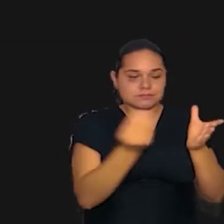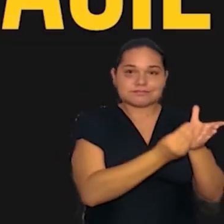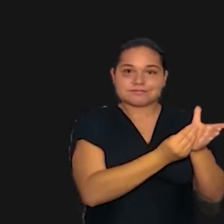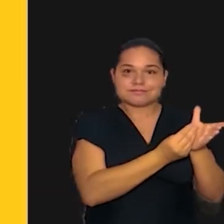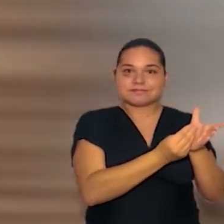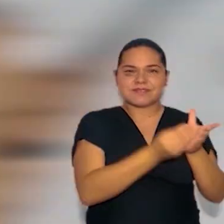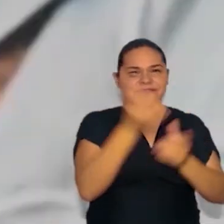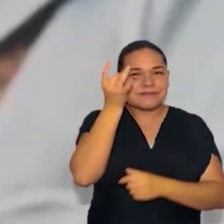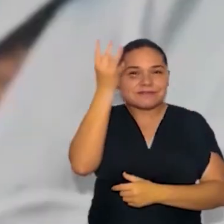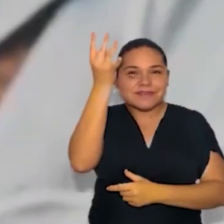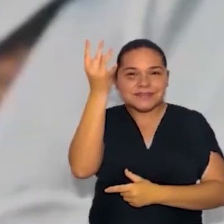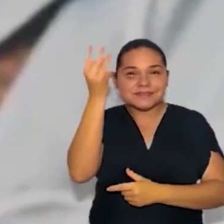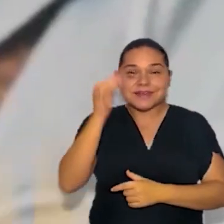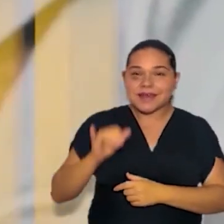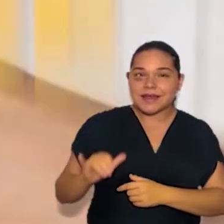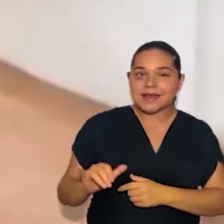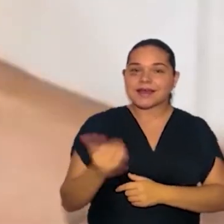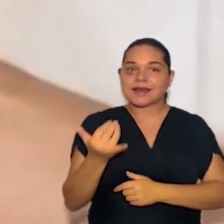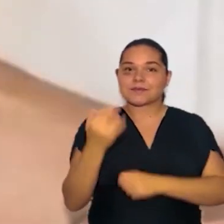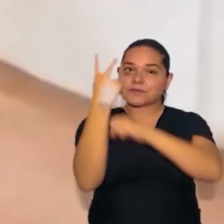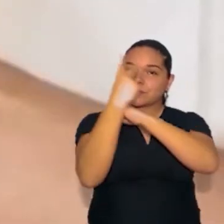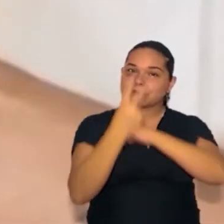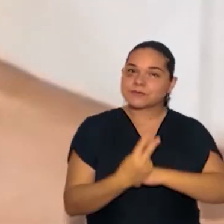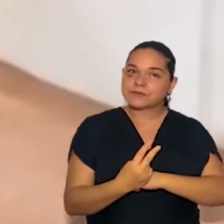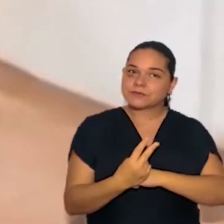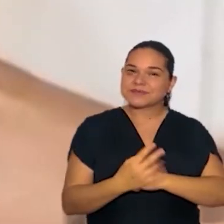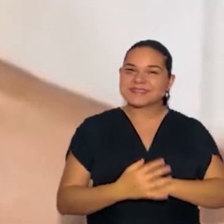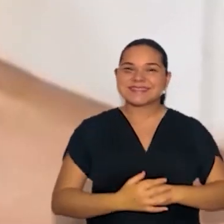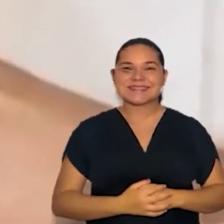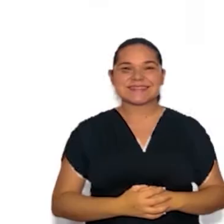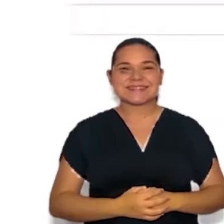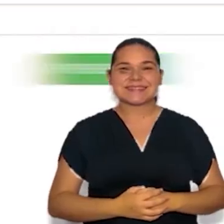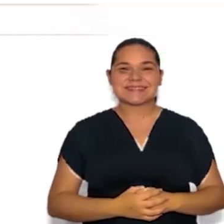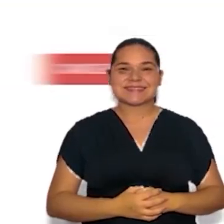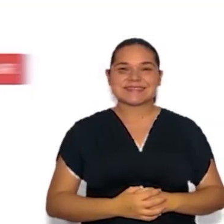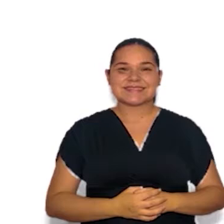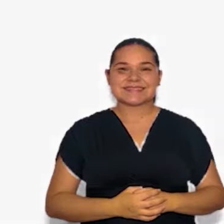como é fácil? Então aproveite e previna-se!